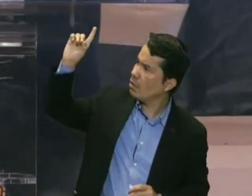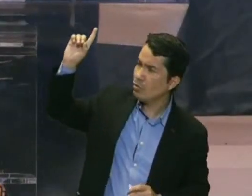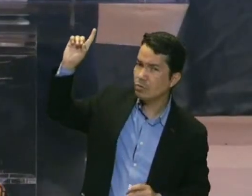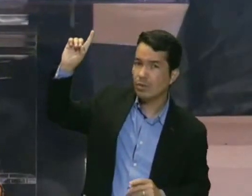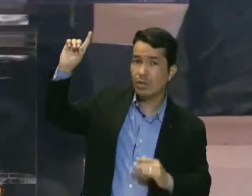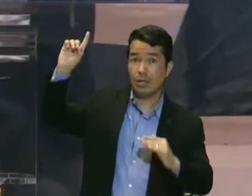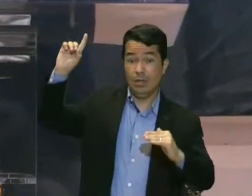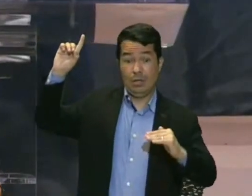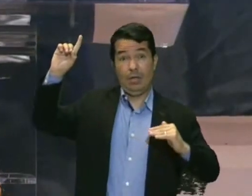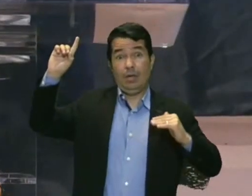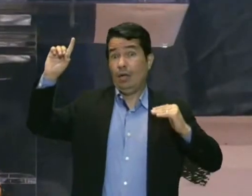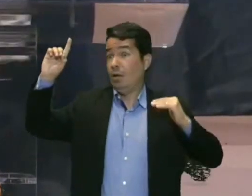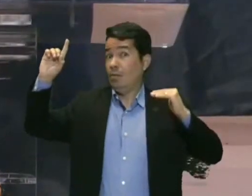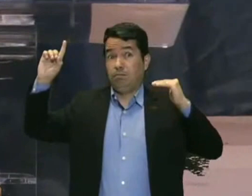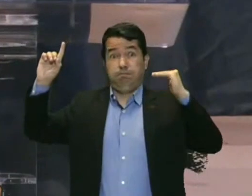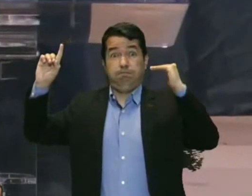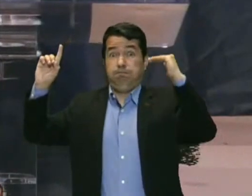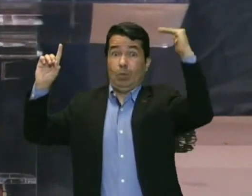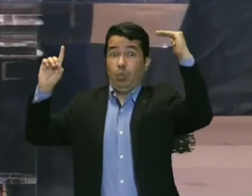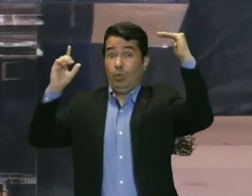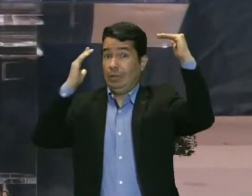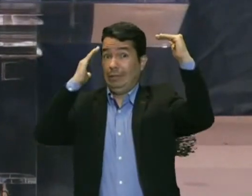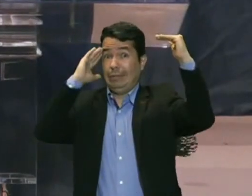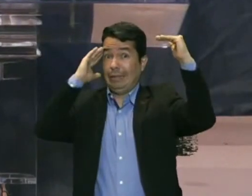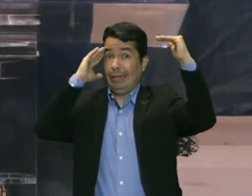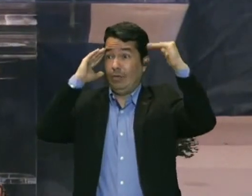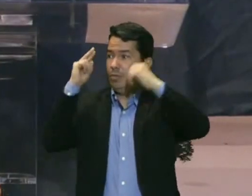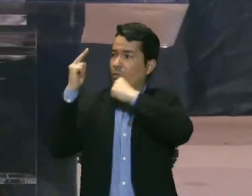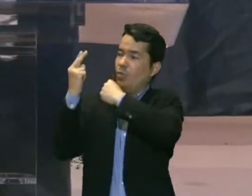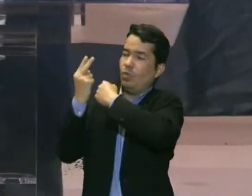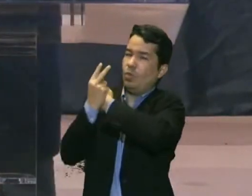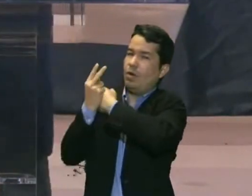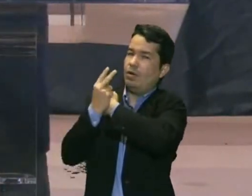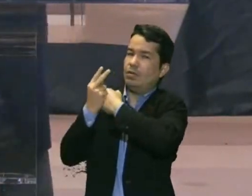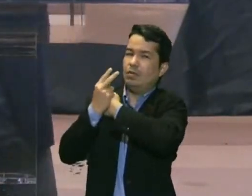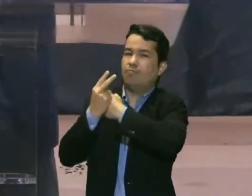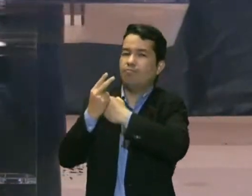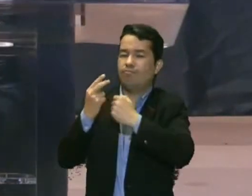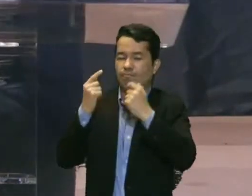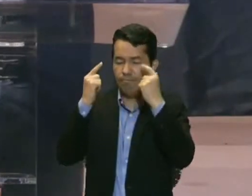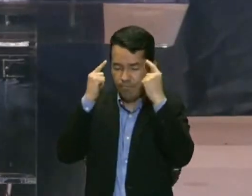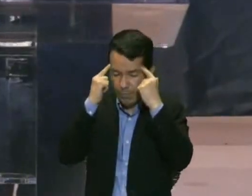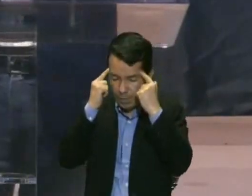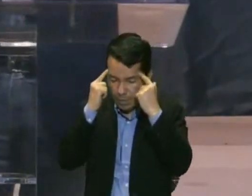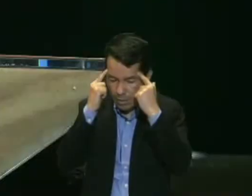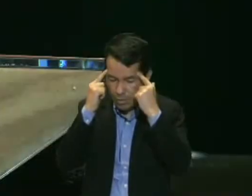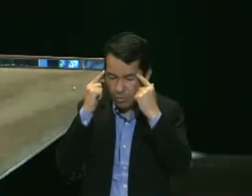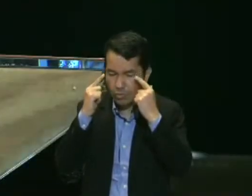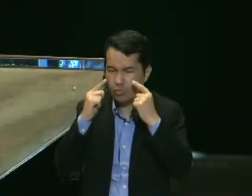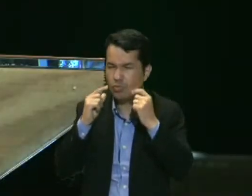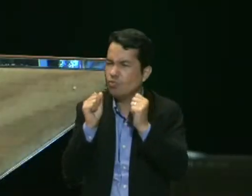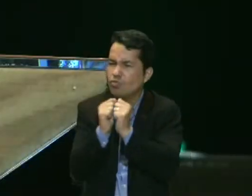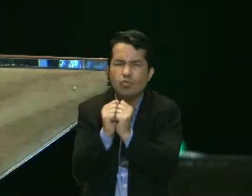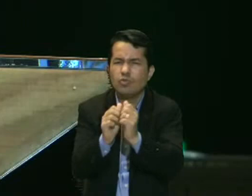entendimento, guardará o vosso coração e os vossos pensamentos em Cristo Jesus. Dando uma olhada nesse texto, me